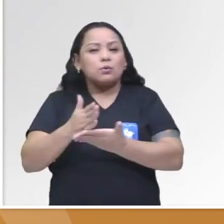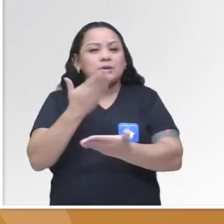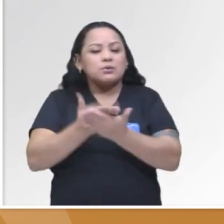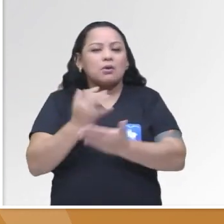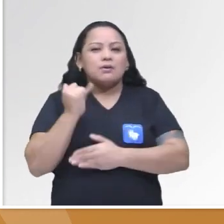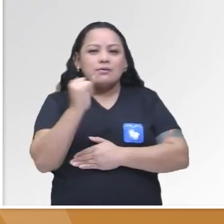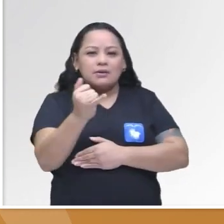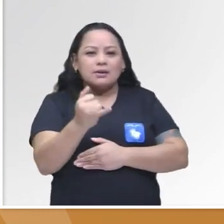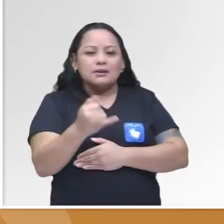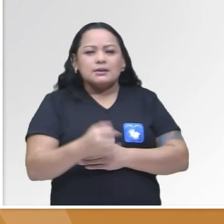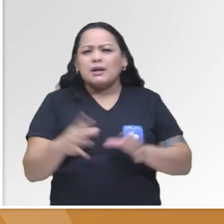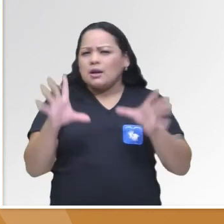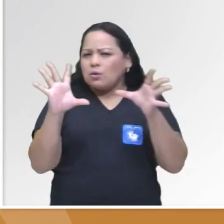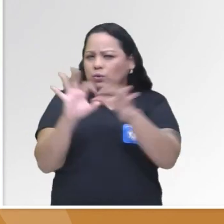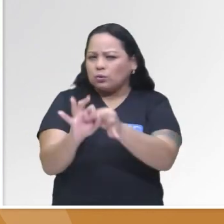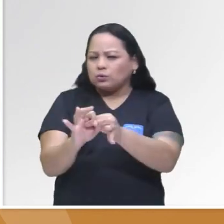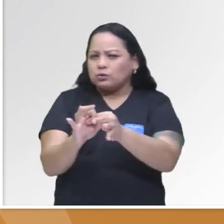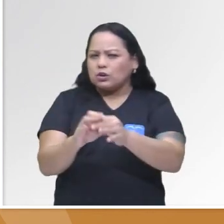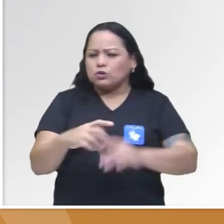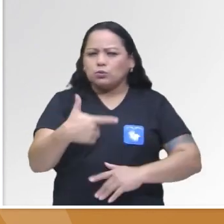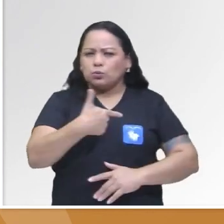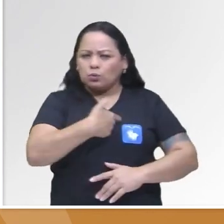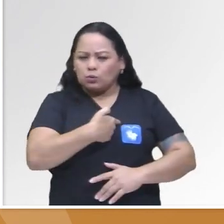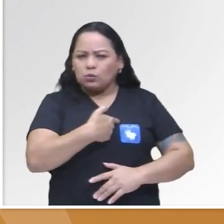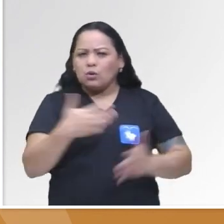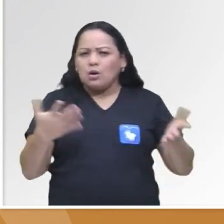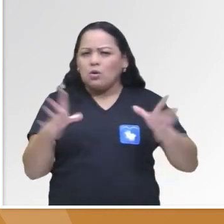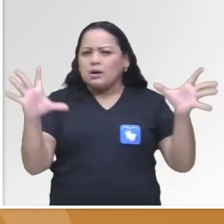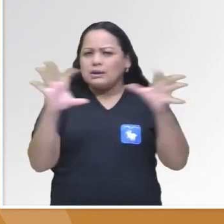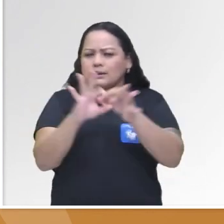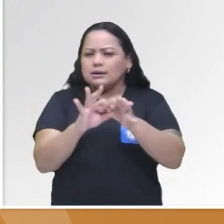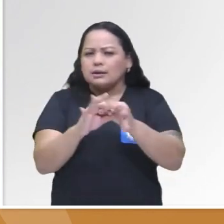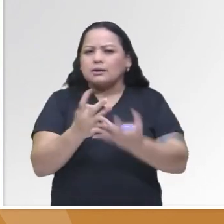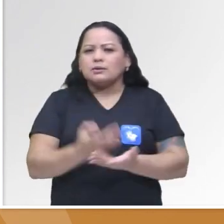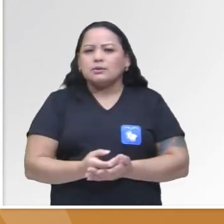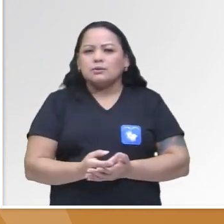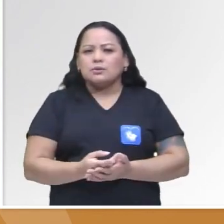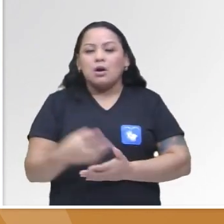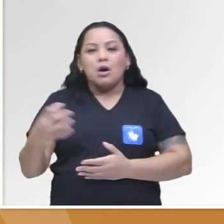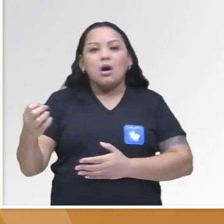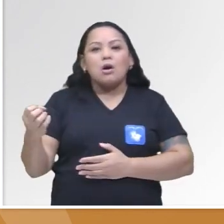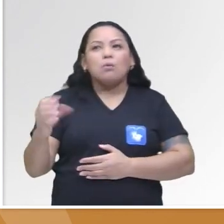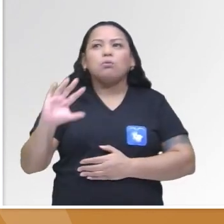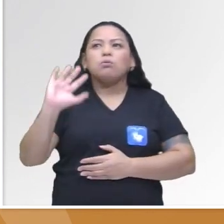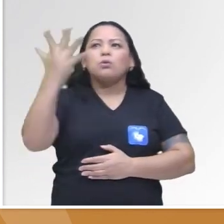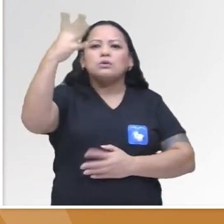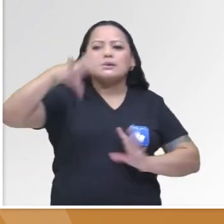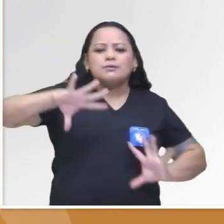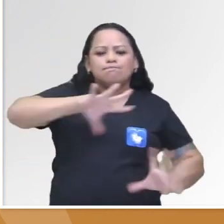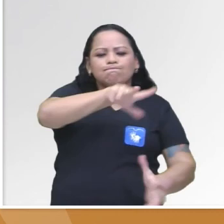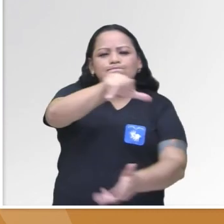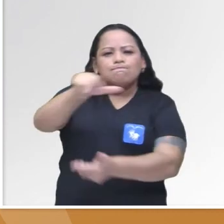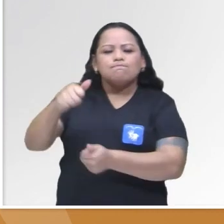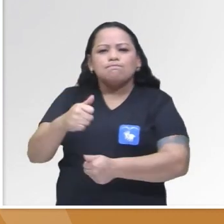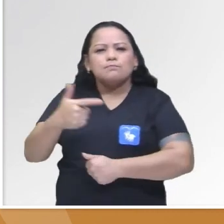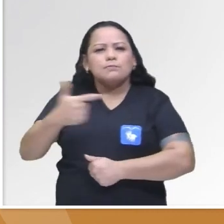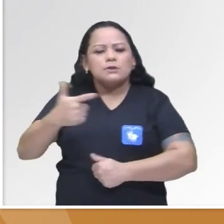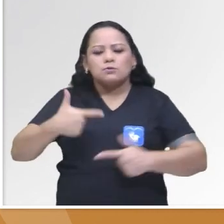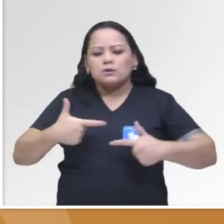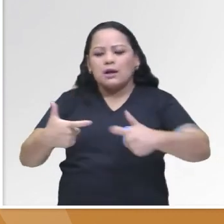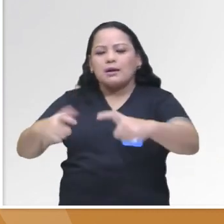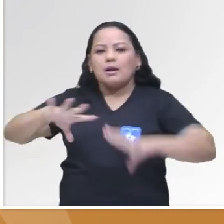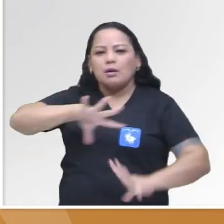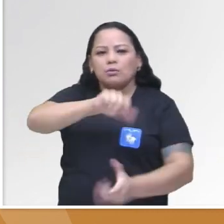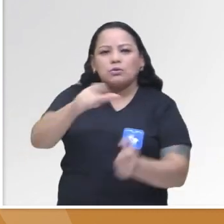o nosso contexto do governo de Vargas está atrelado ao que estava acontecendo no mundo. Lembra? Segunda Guerra Mundial,